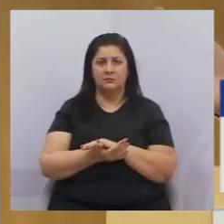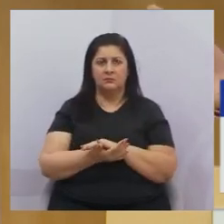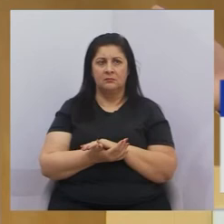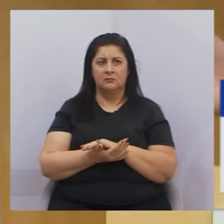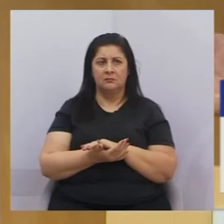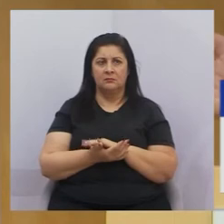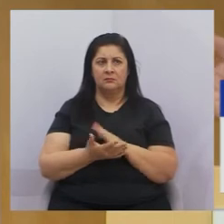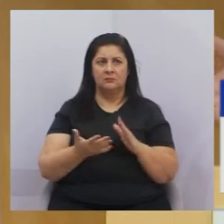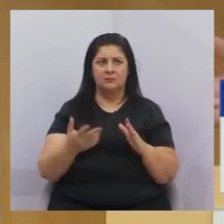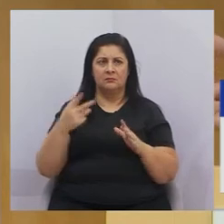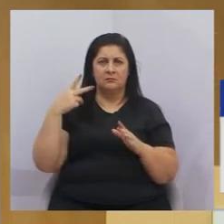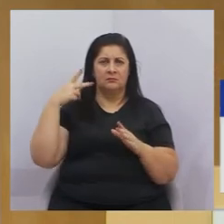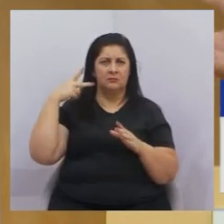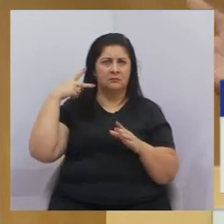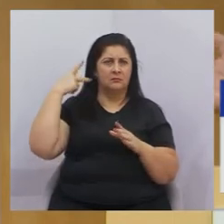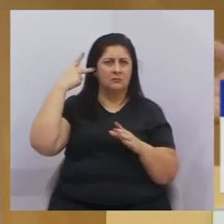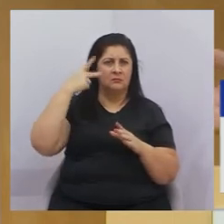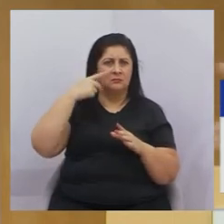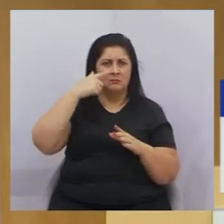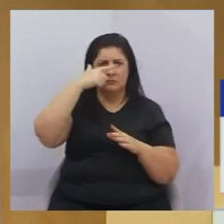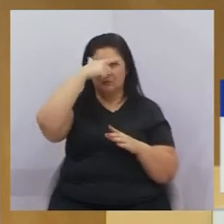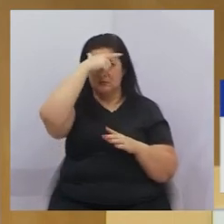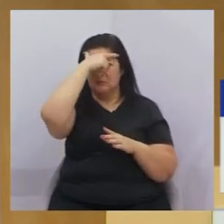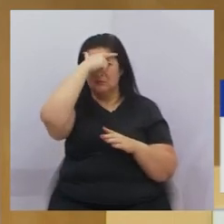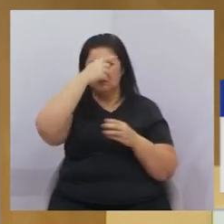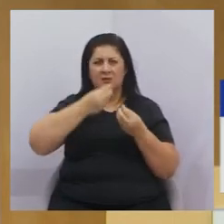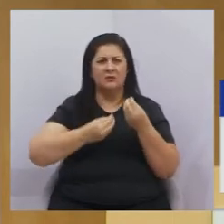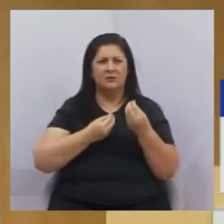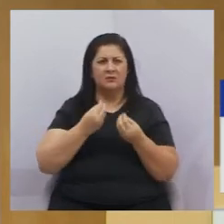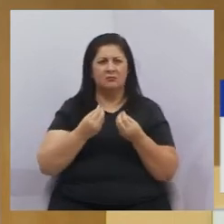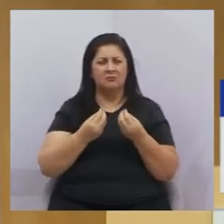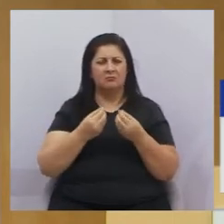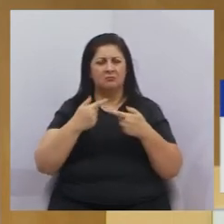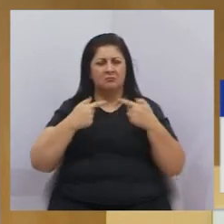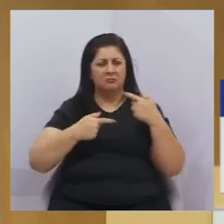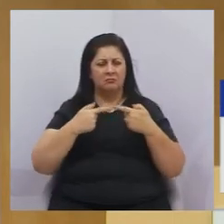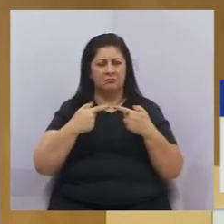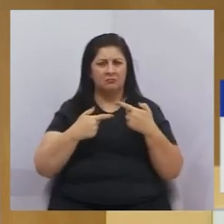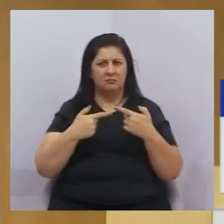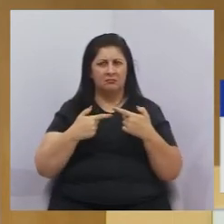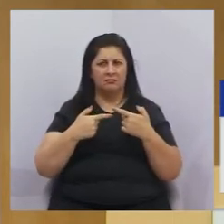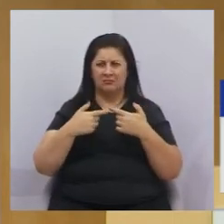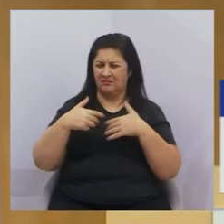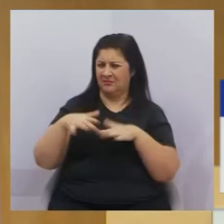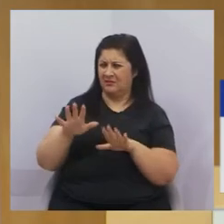Ora, vereador Flavinho, eu não sei que política é essa. Você entendeu? Deixar